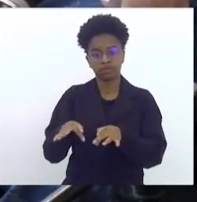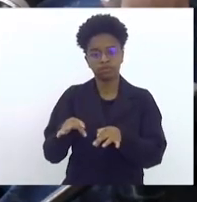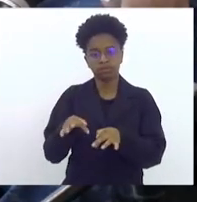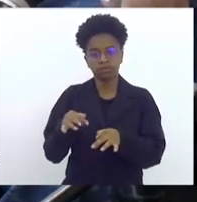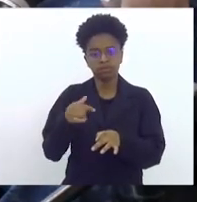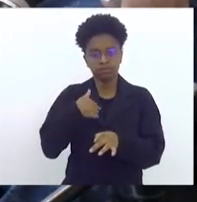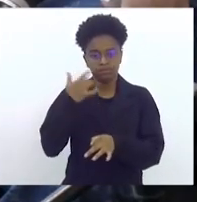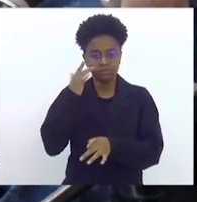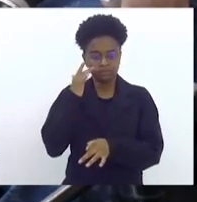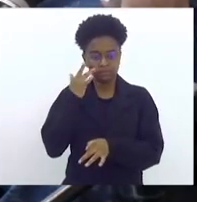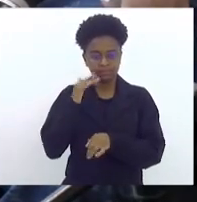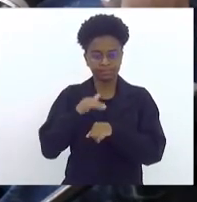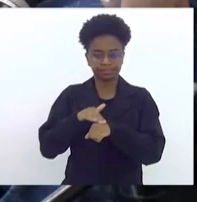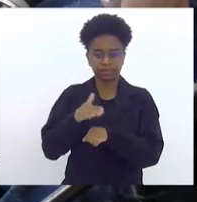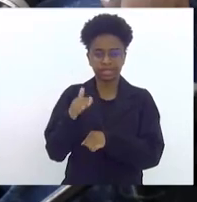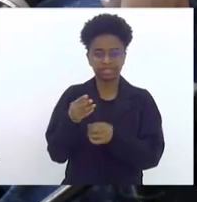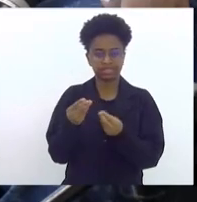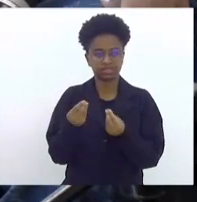mais